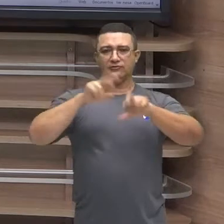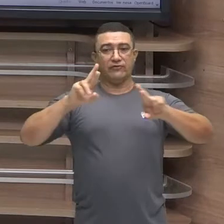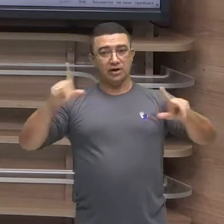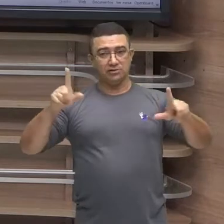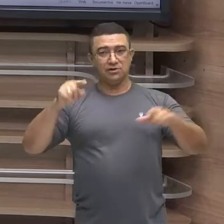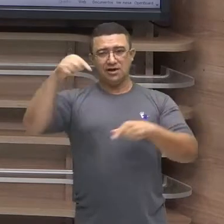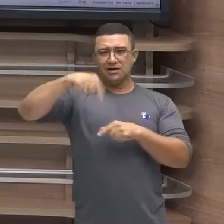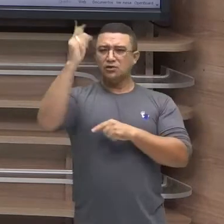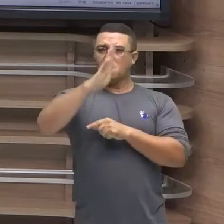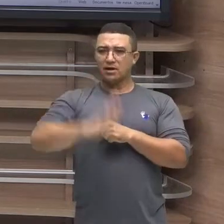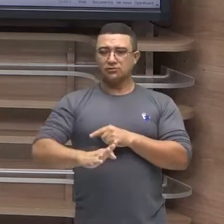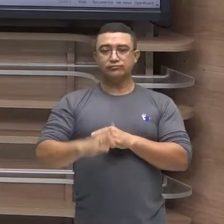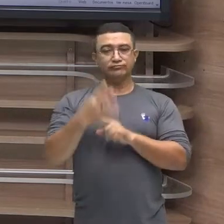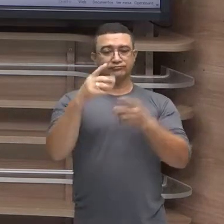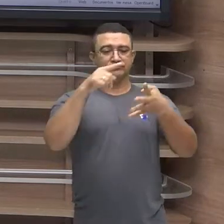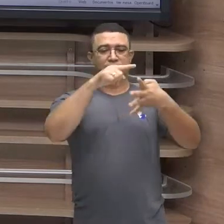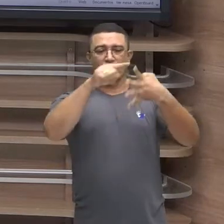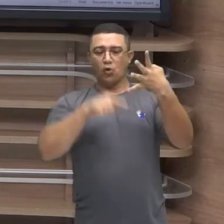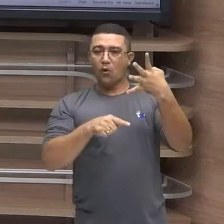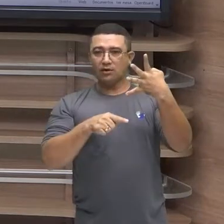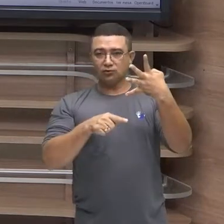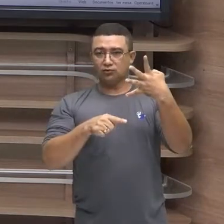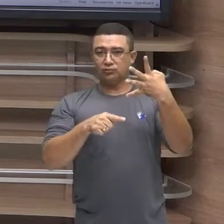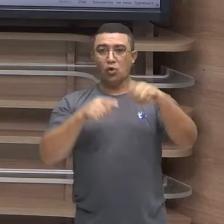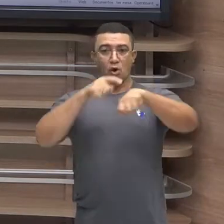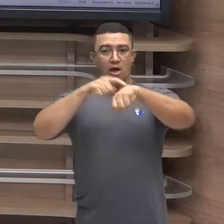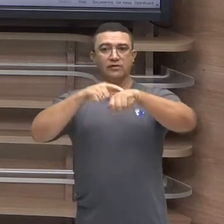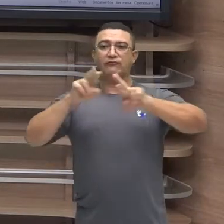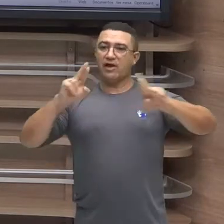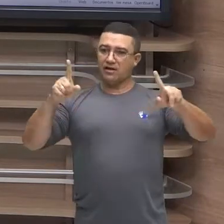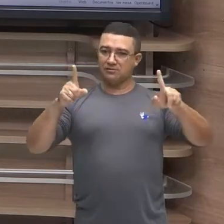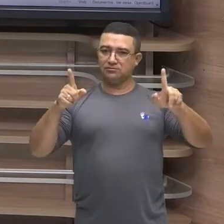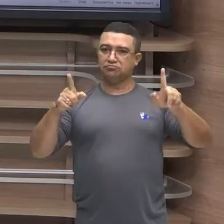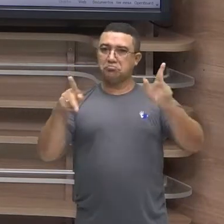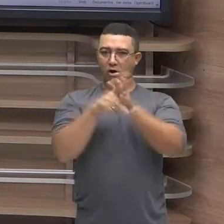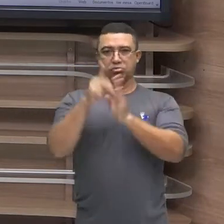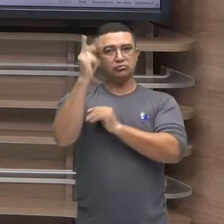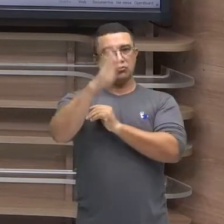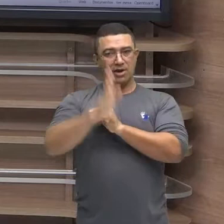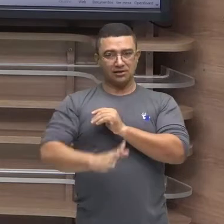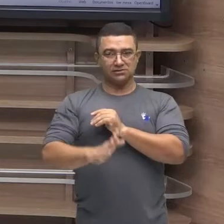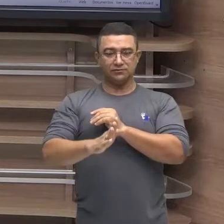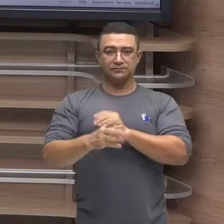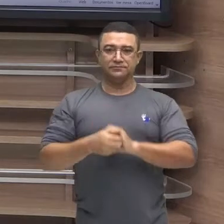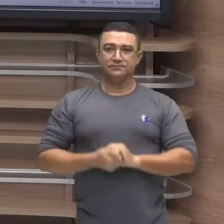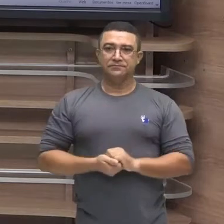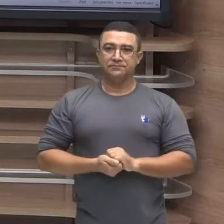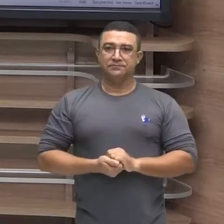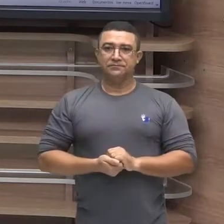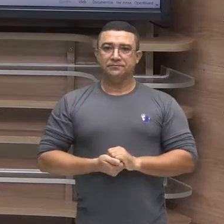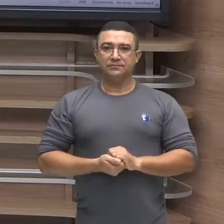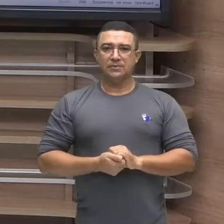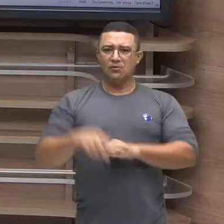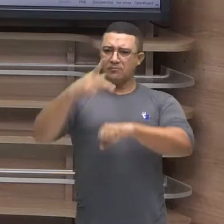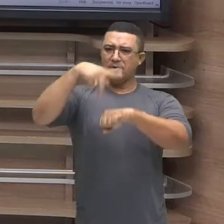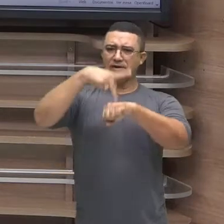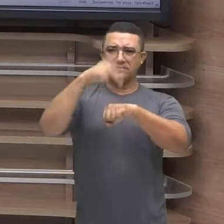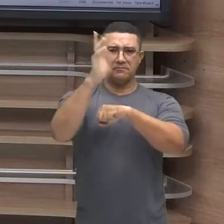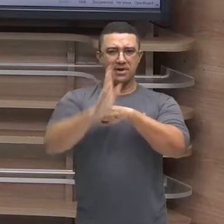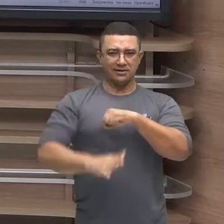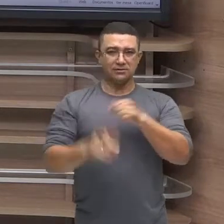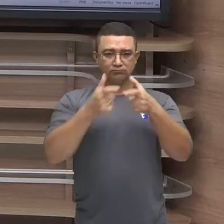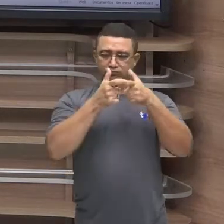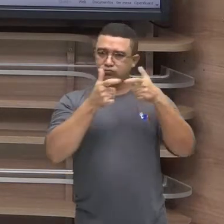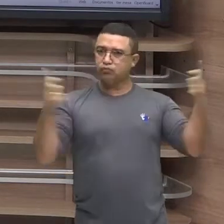horários. Por quê? O nosso país, ele tem dimensões continentais, né? O nosso país, ele tem uma extensão